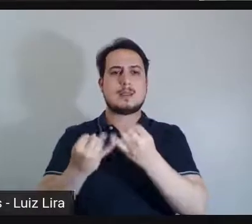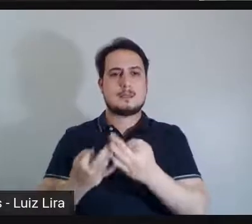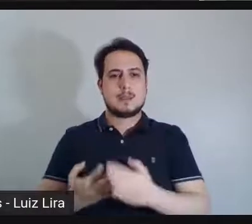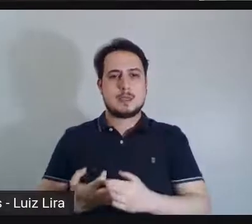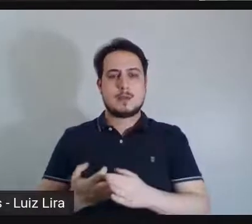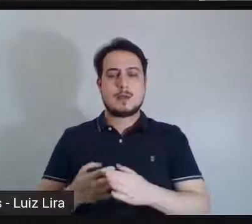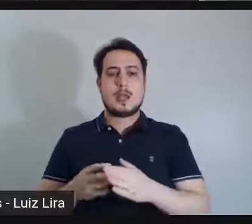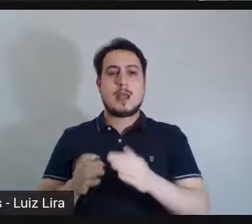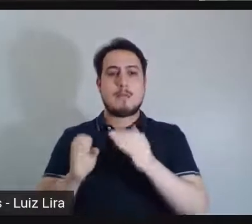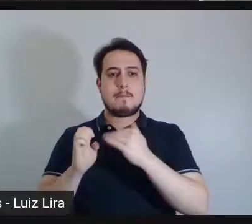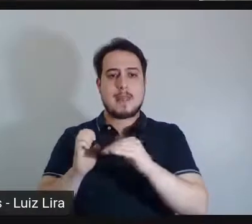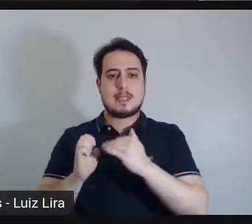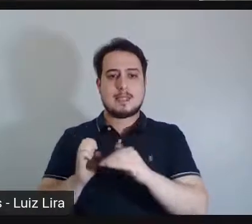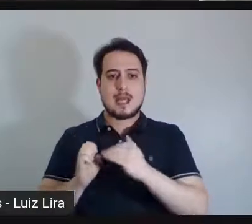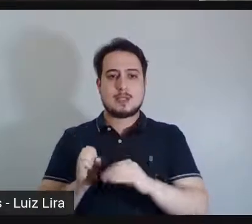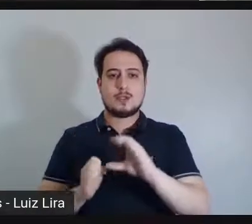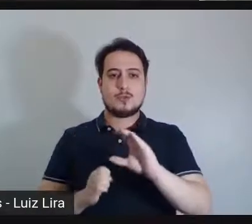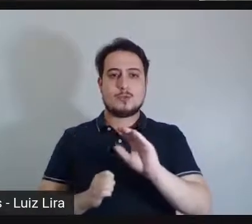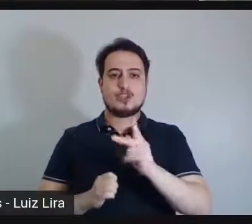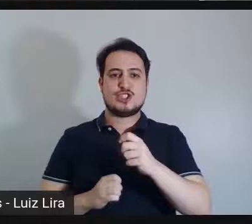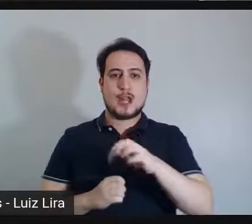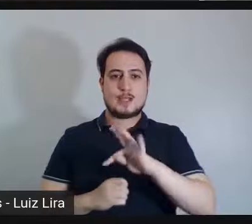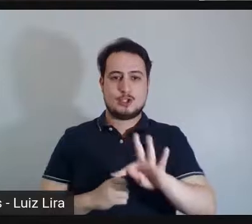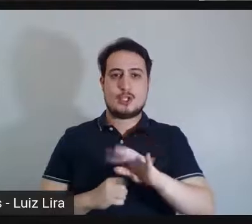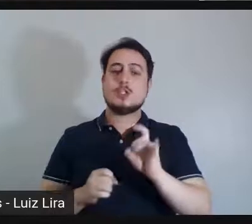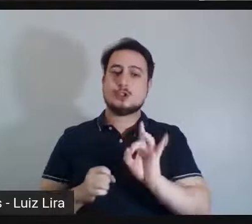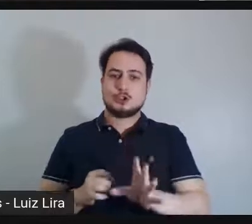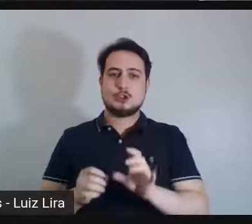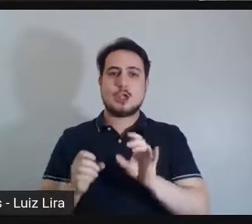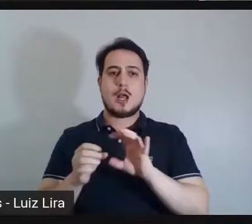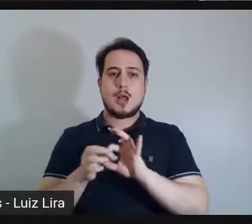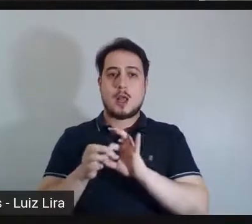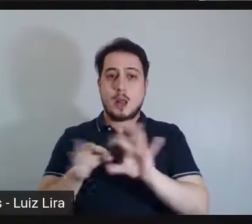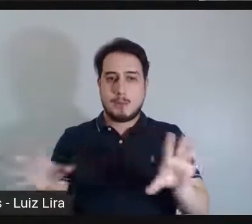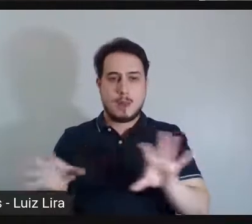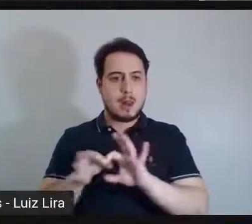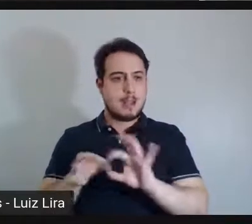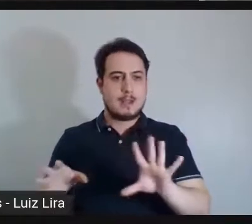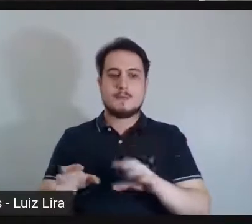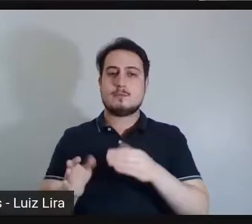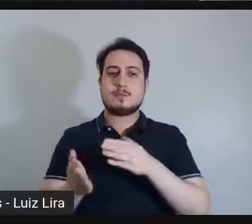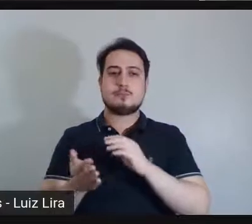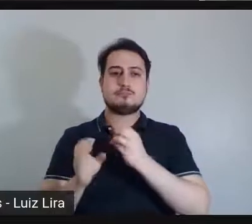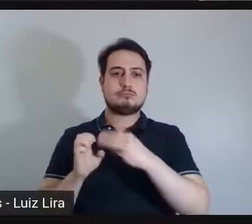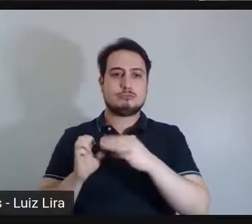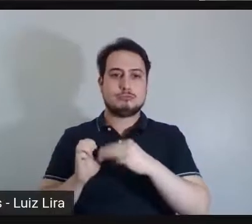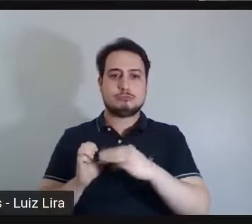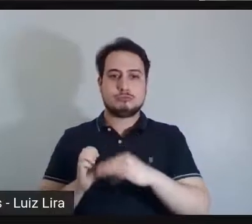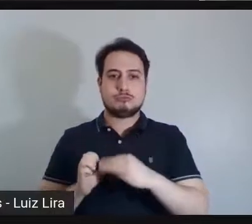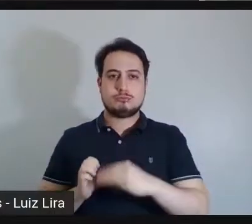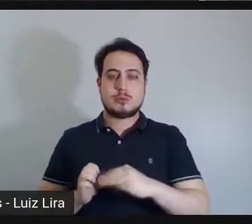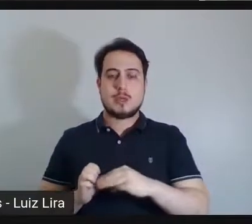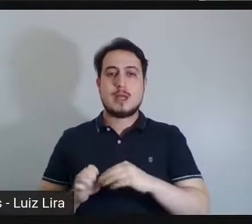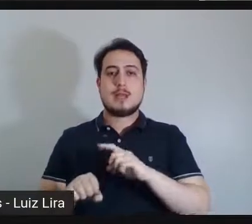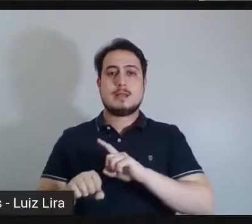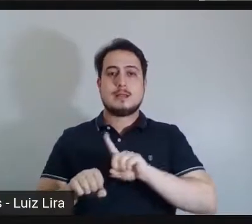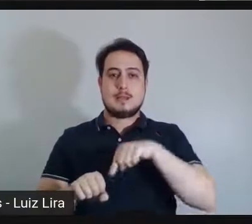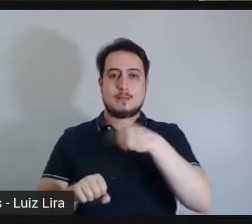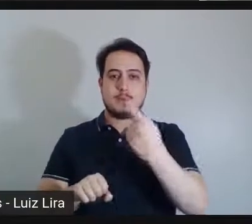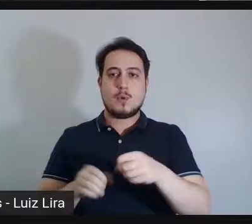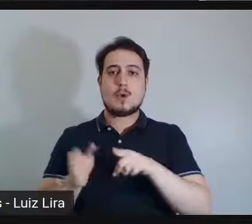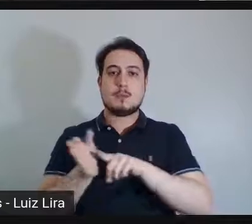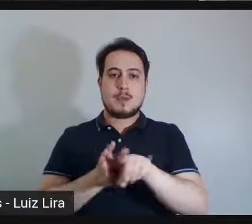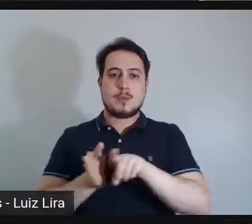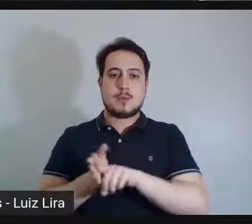as dúvidas serão, conforme for dando seguimento ao debate, elas serão objetos de